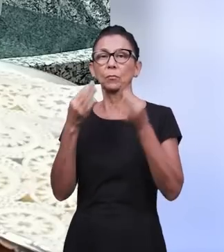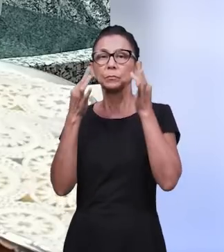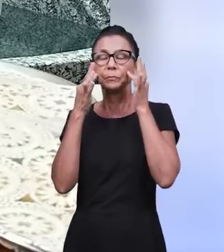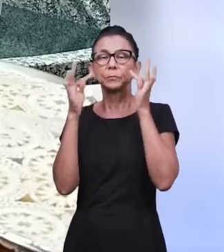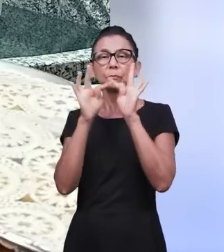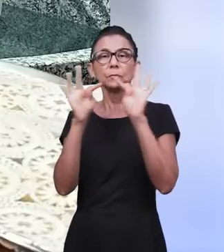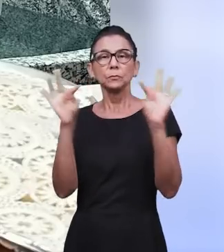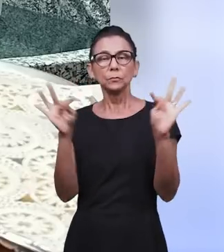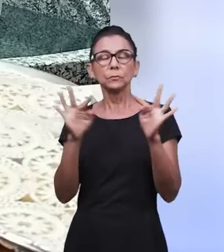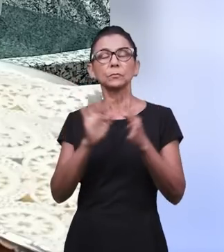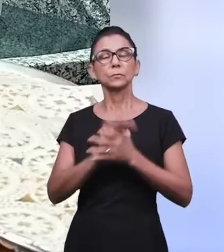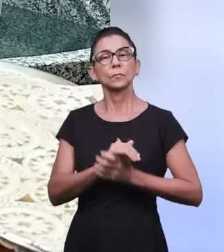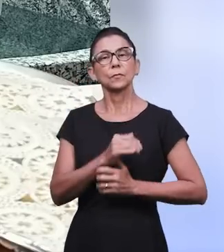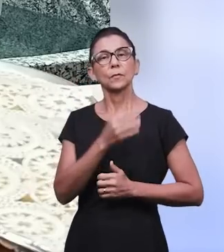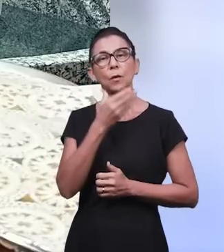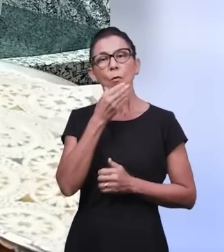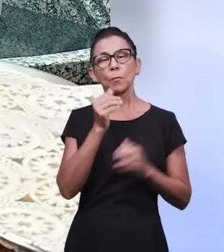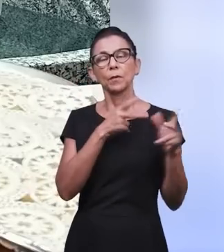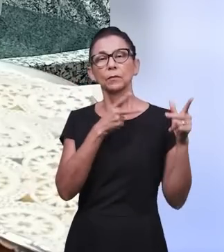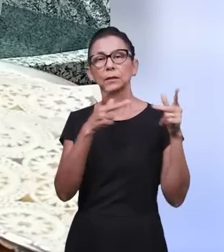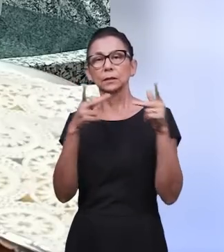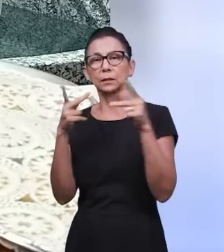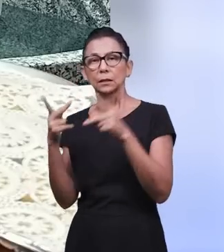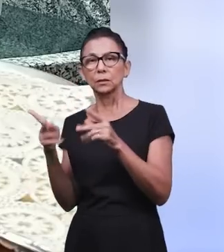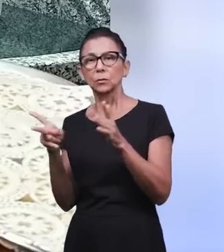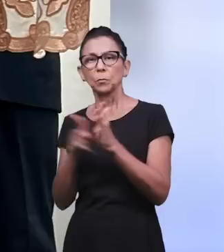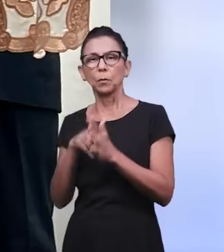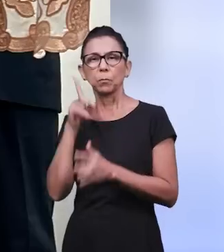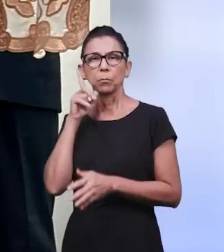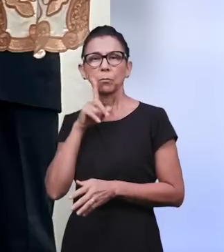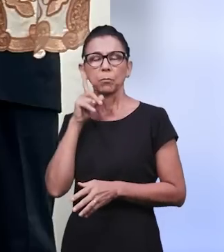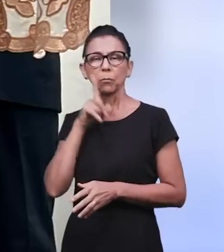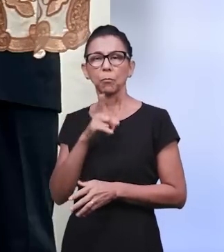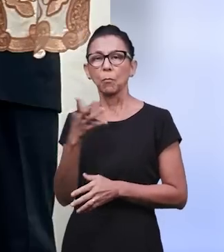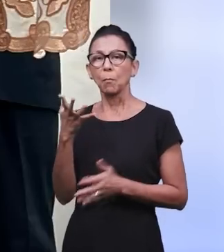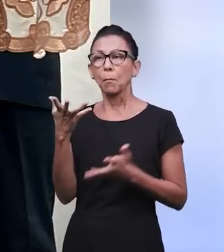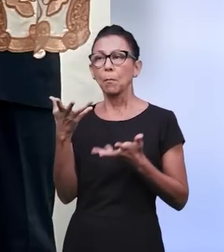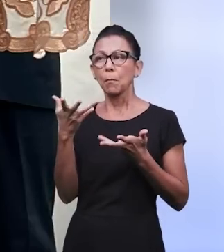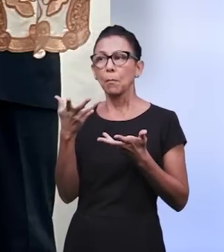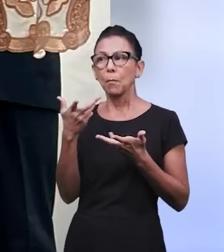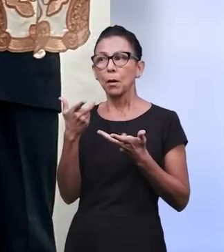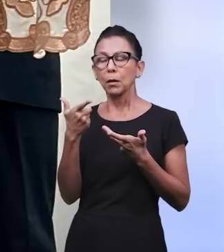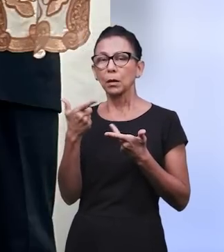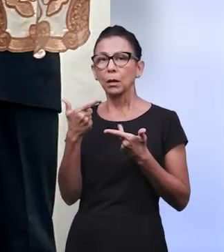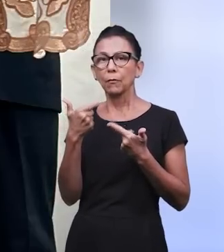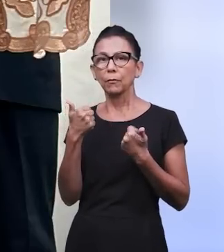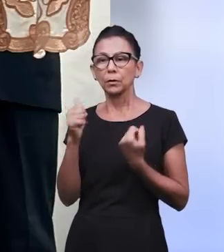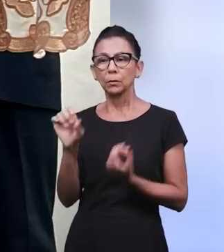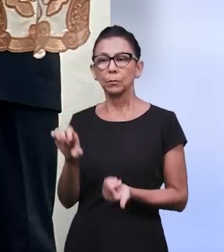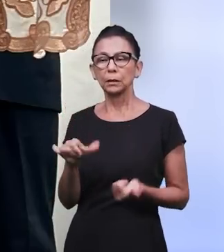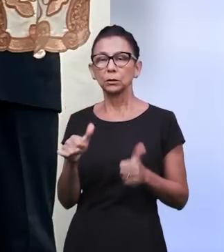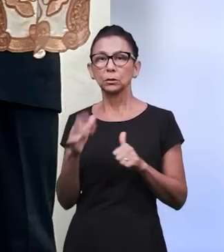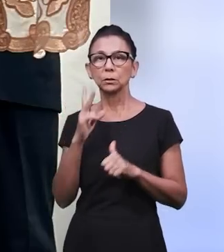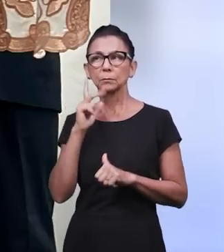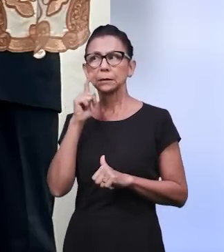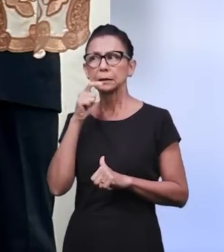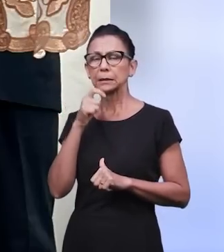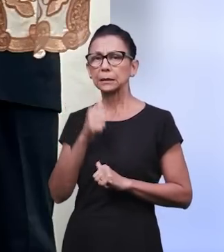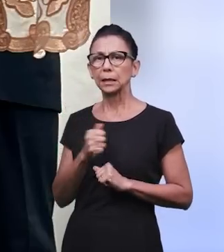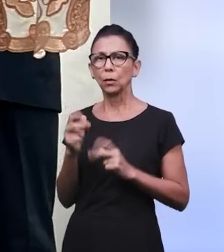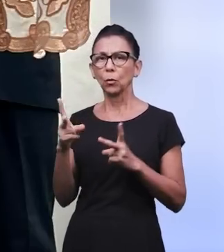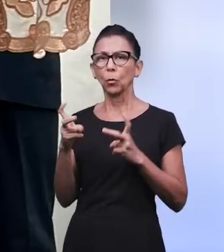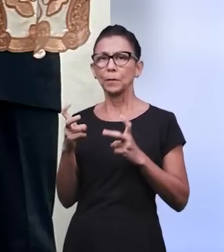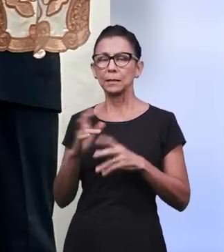visitante americano que ficou maravilhado com o culto de batismo e ceia e com a mensagem pregada. Ele observou a reverência